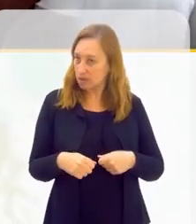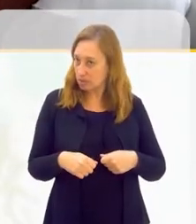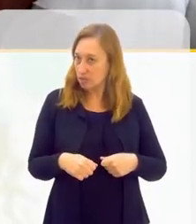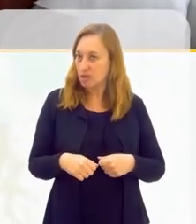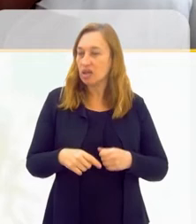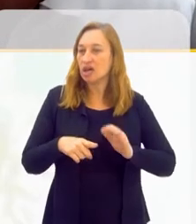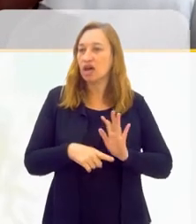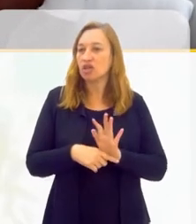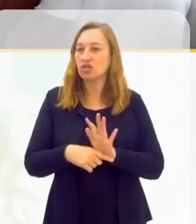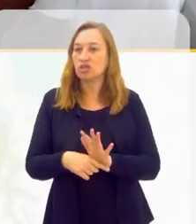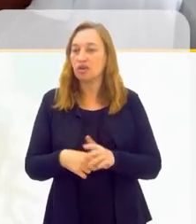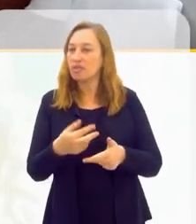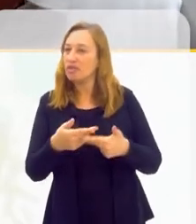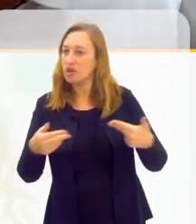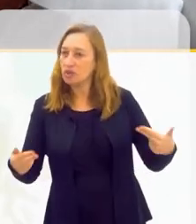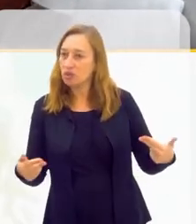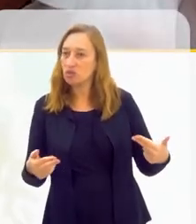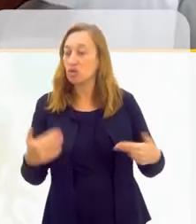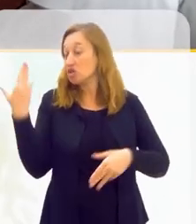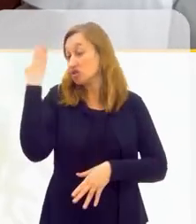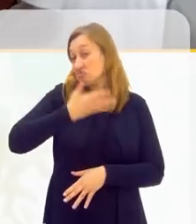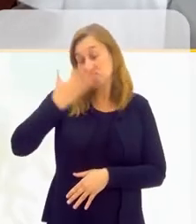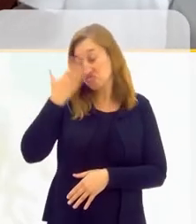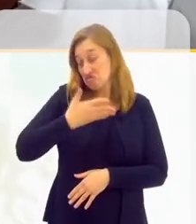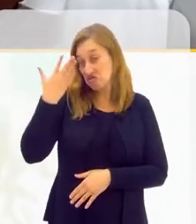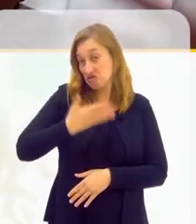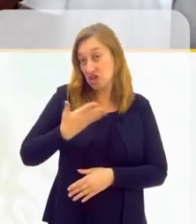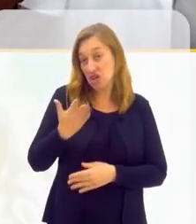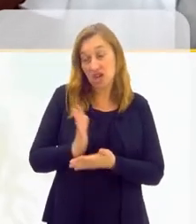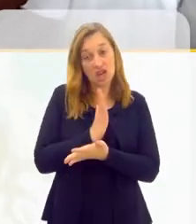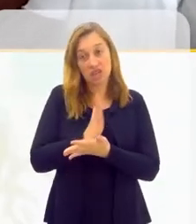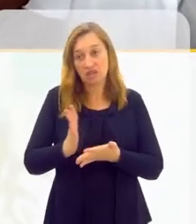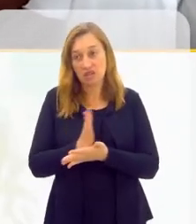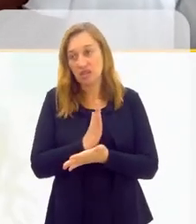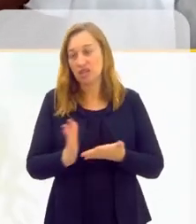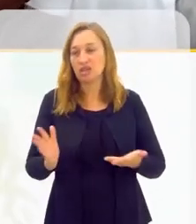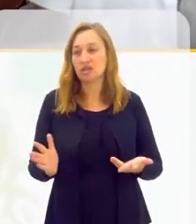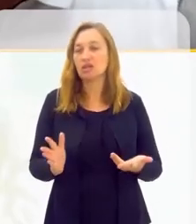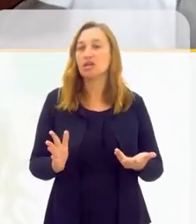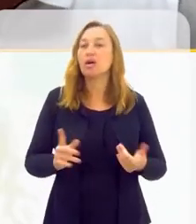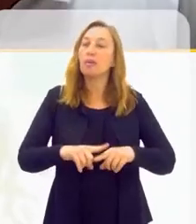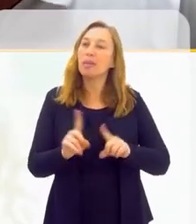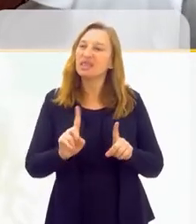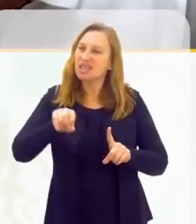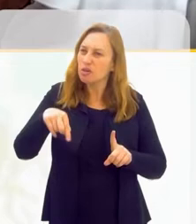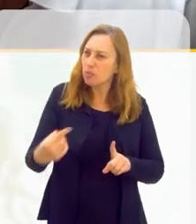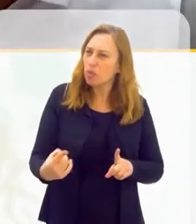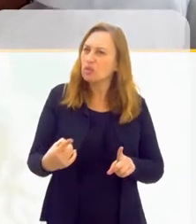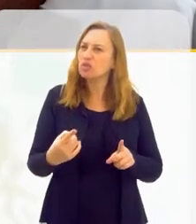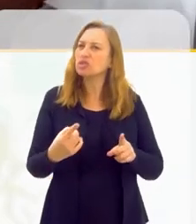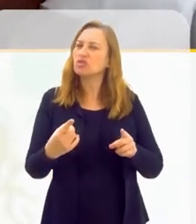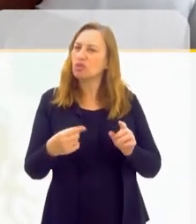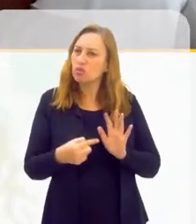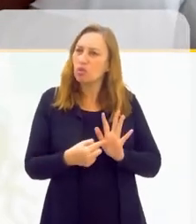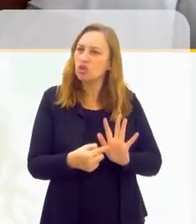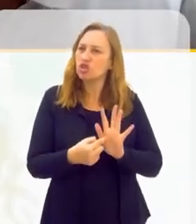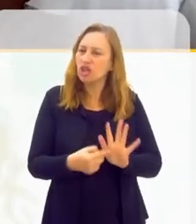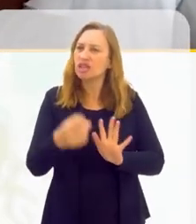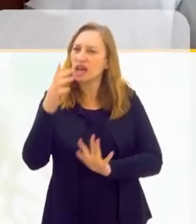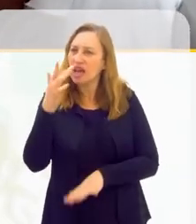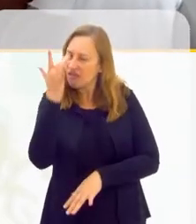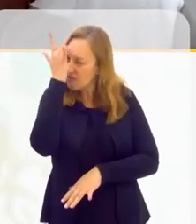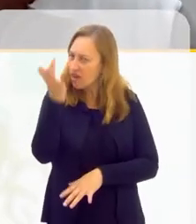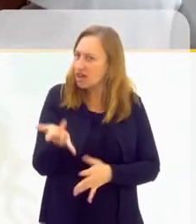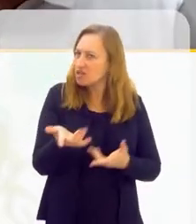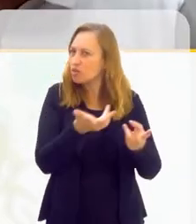canalizar para muitas outras coisas que eles não veem, às vezes os familiares também não veem, mas que depois, se nós formos confrontando, é